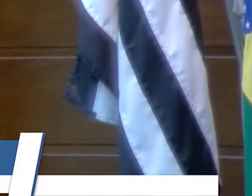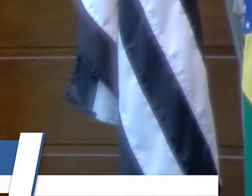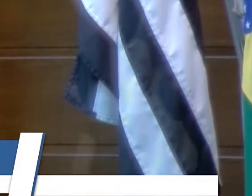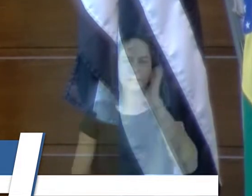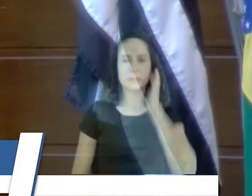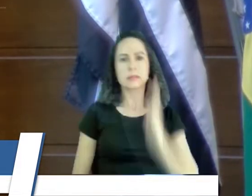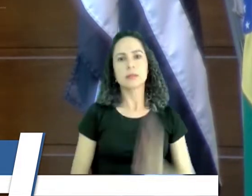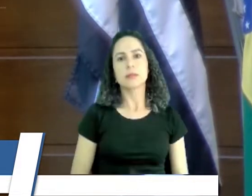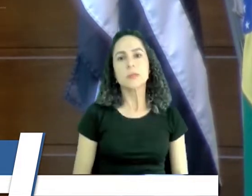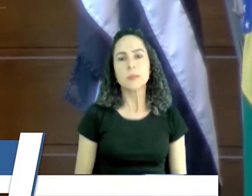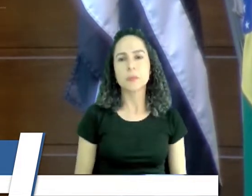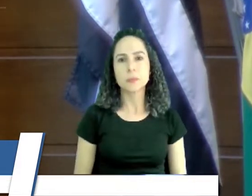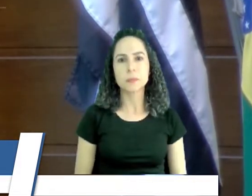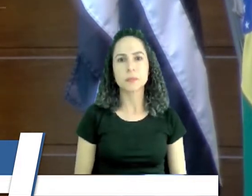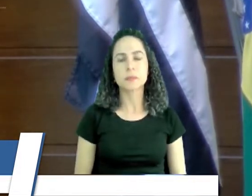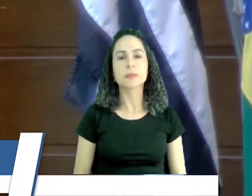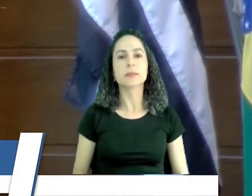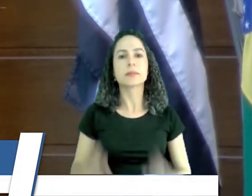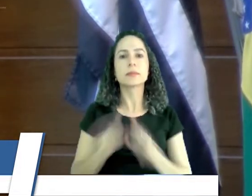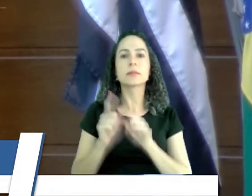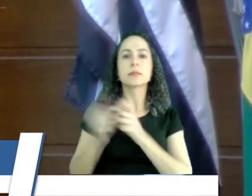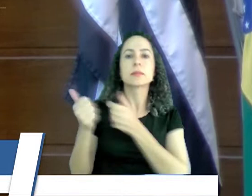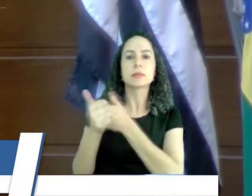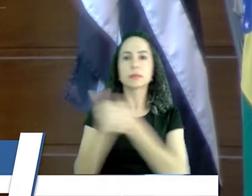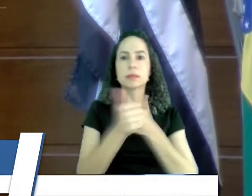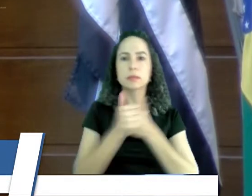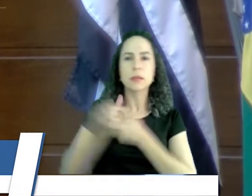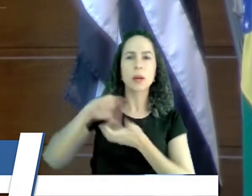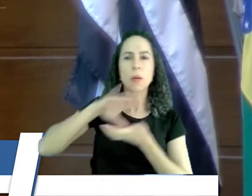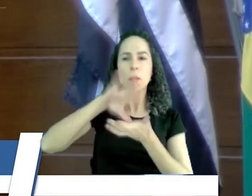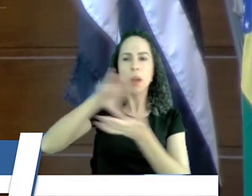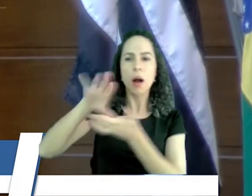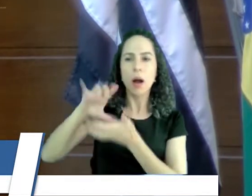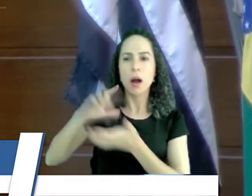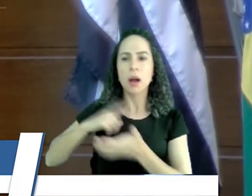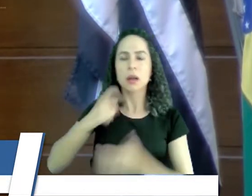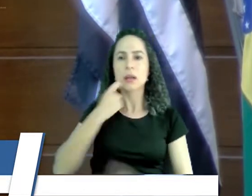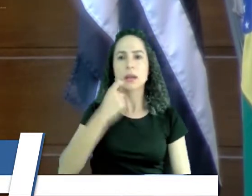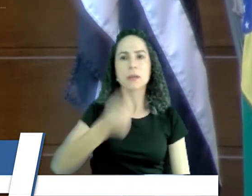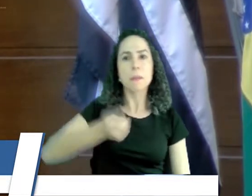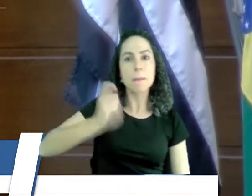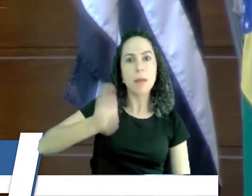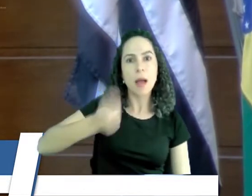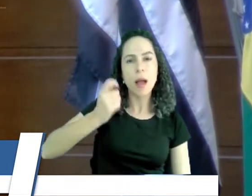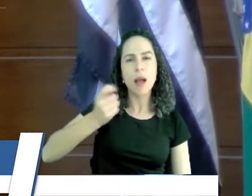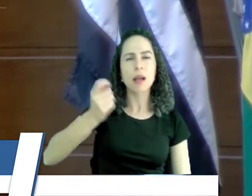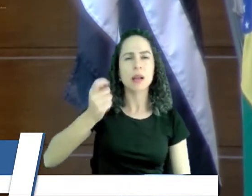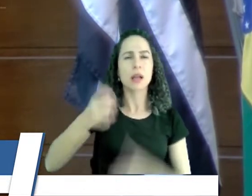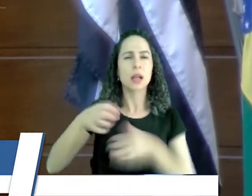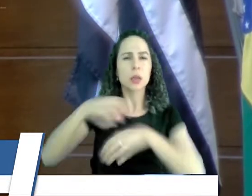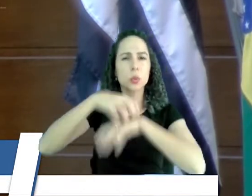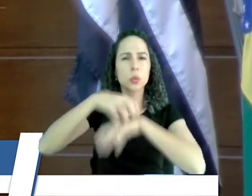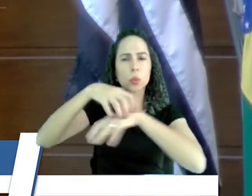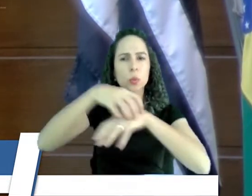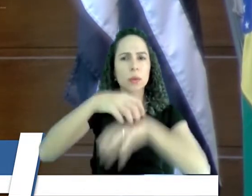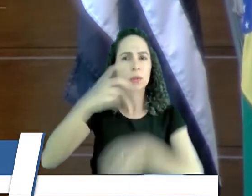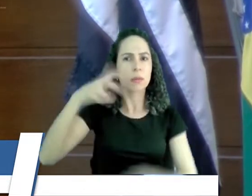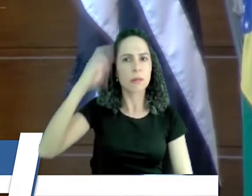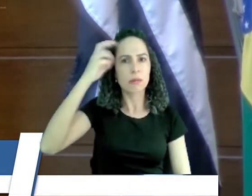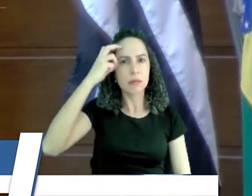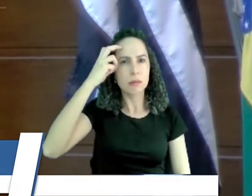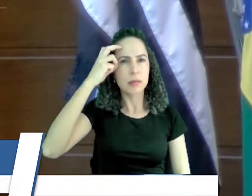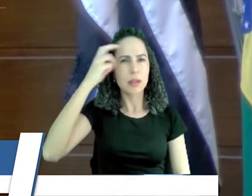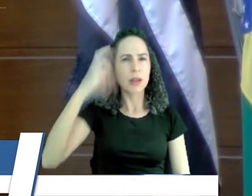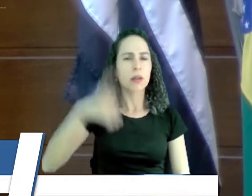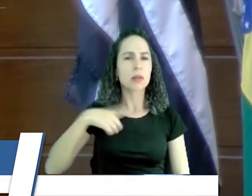um parque estadual. Temos turismo de pesca, nós temos turismo cultural com o acervo mais rico de Cândido Portinari